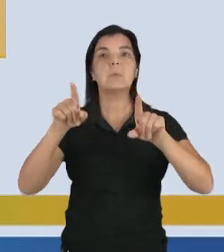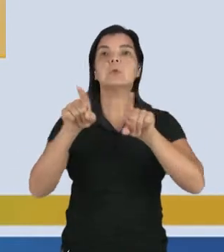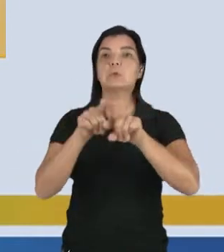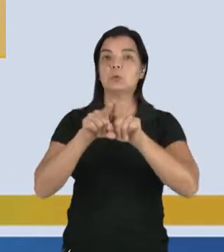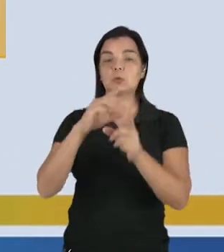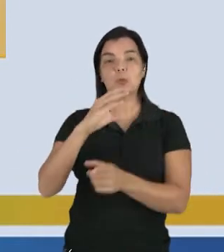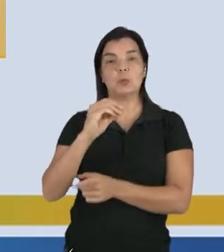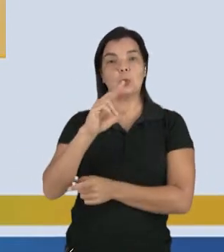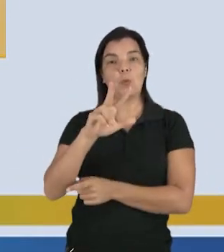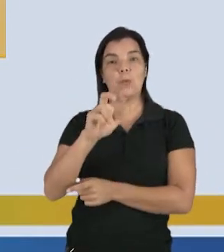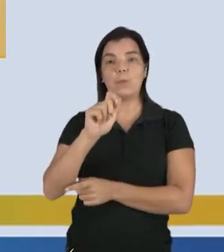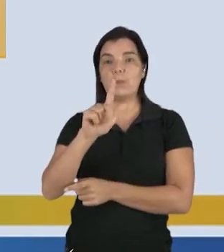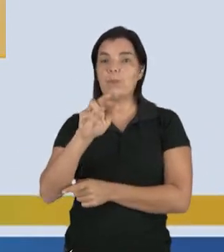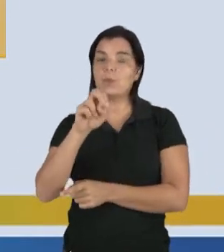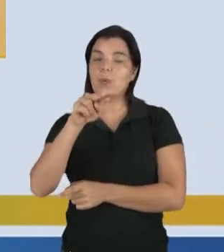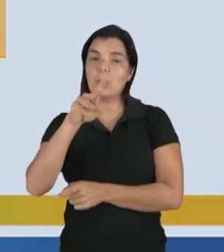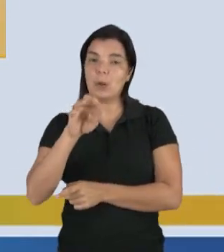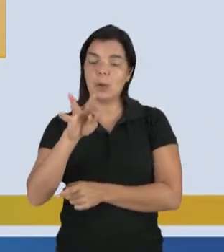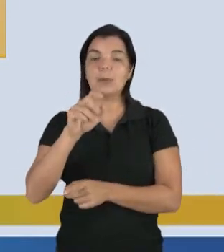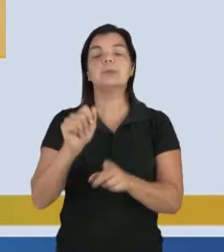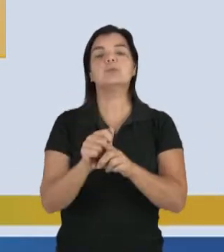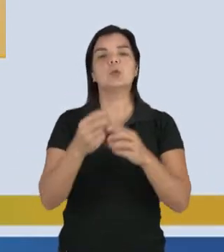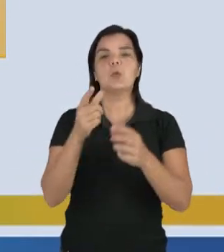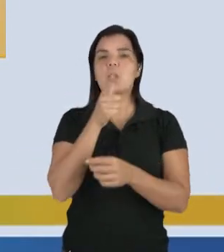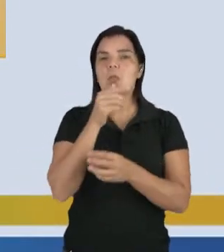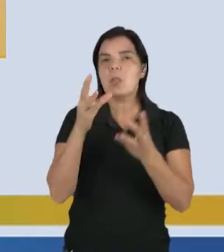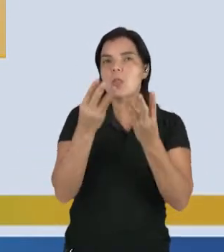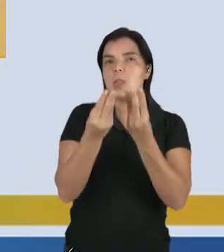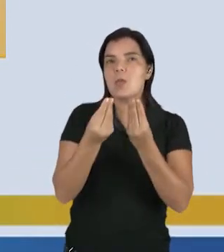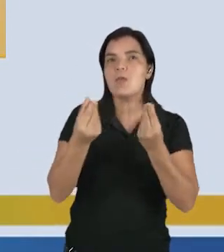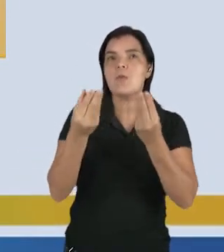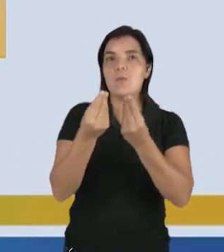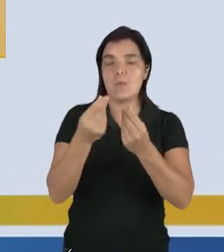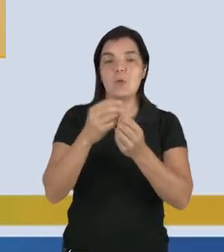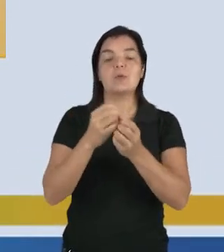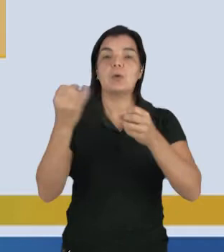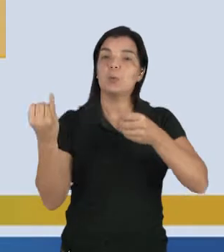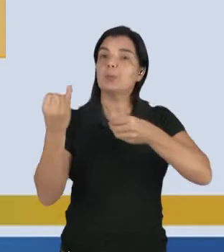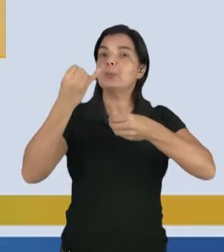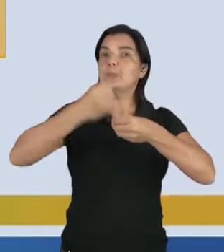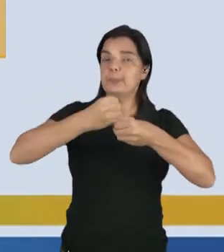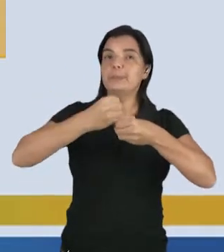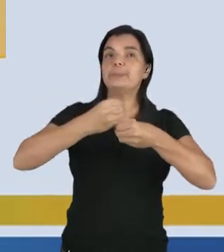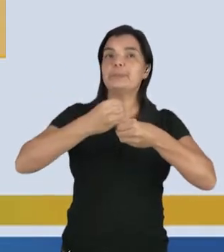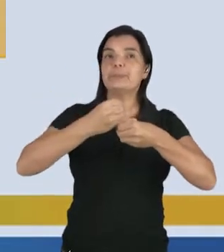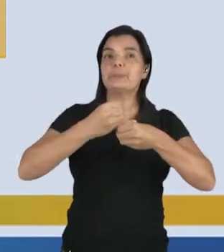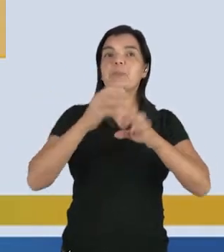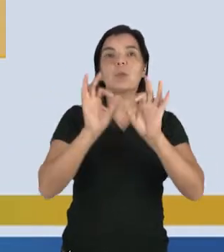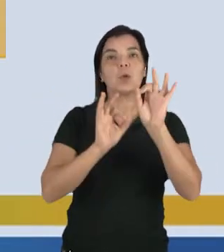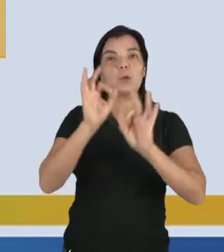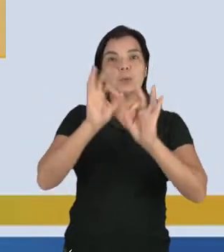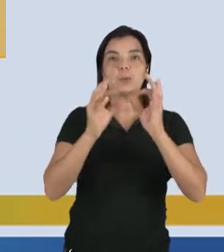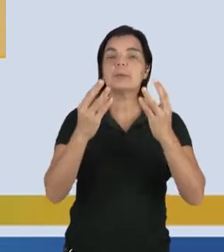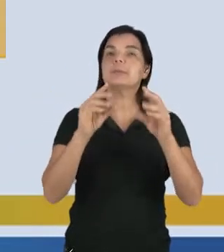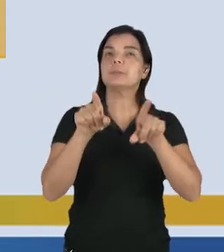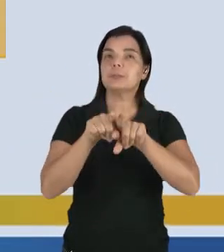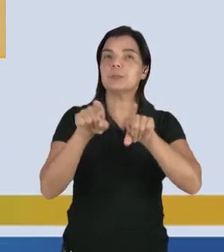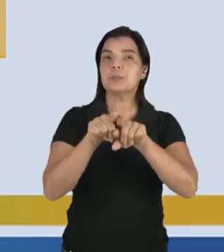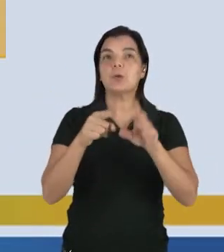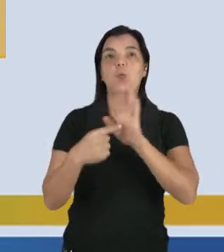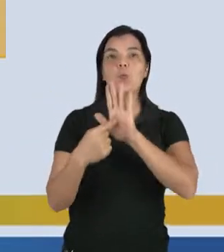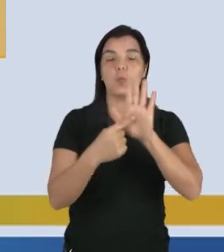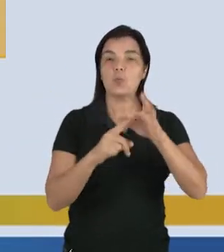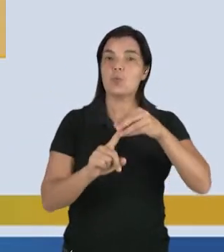ligação covalente, que em meio aquoso sofre ionização, formando soluções